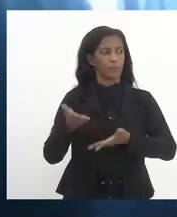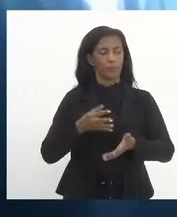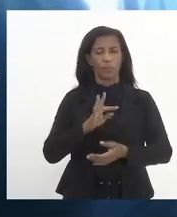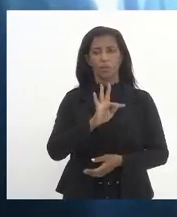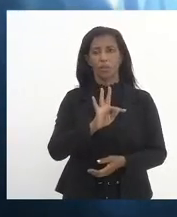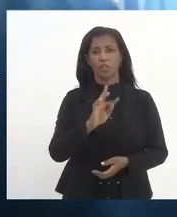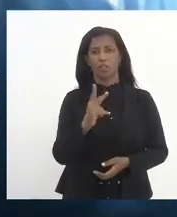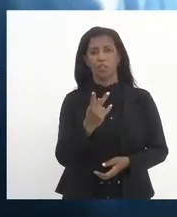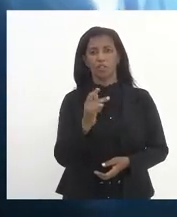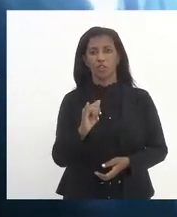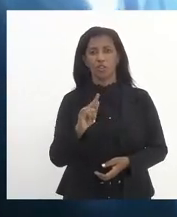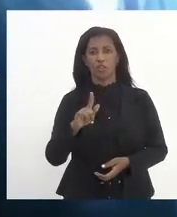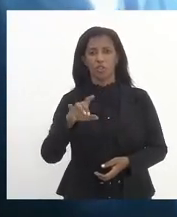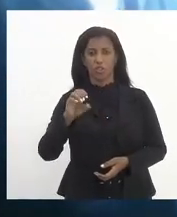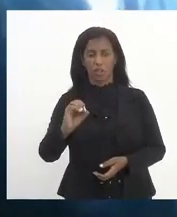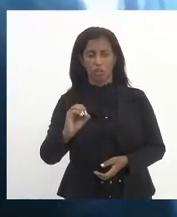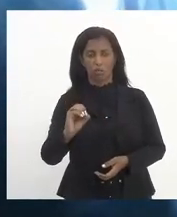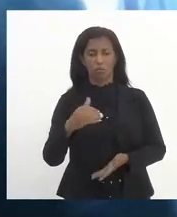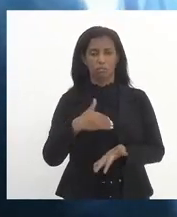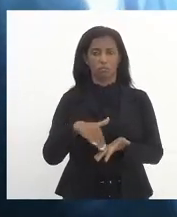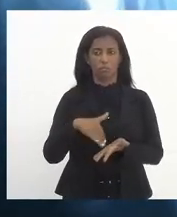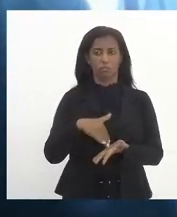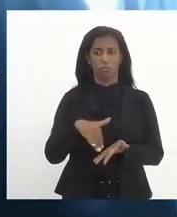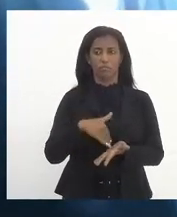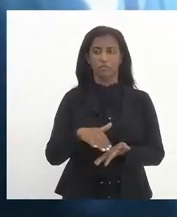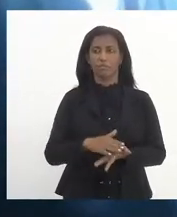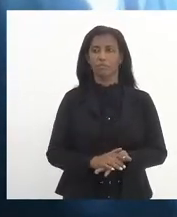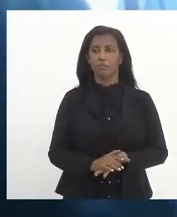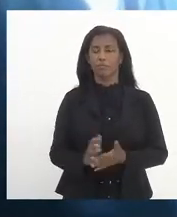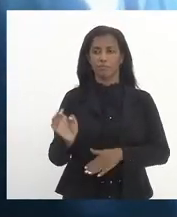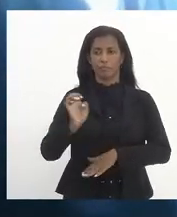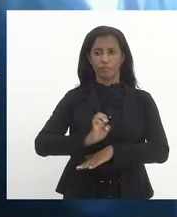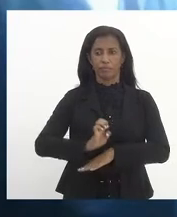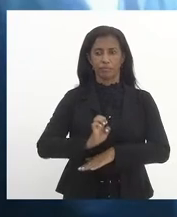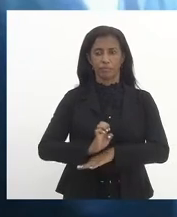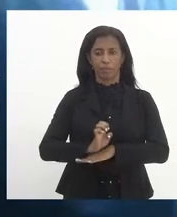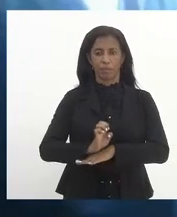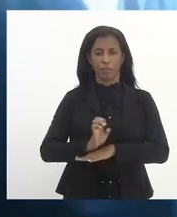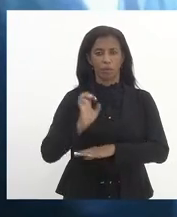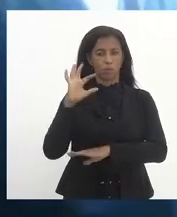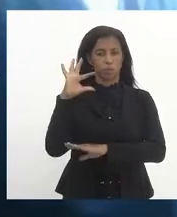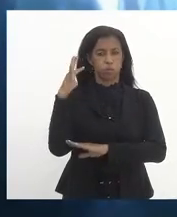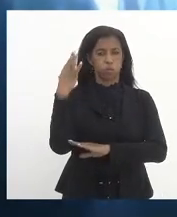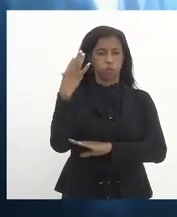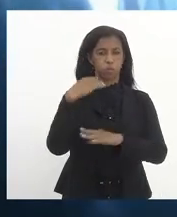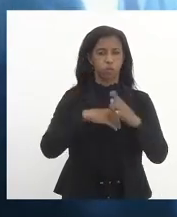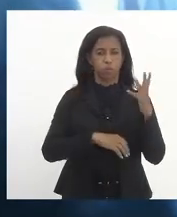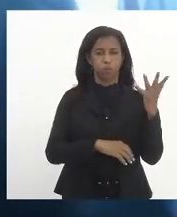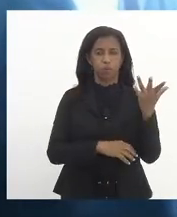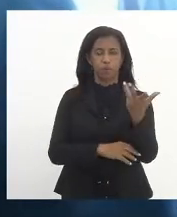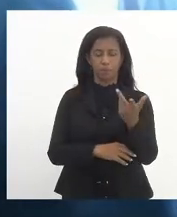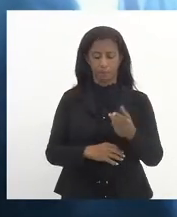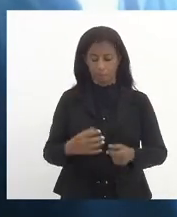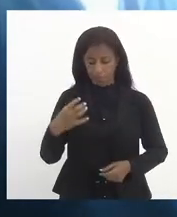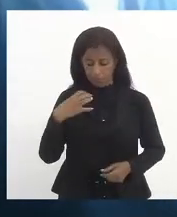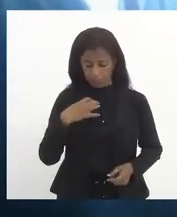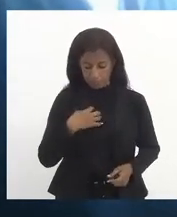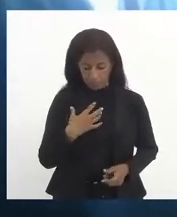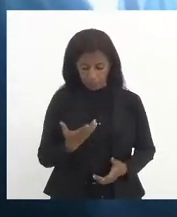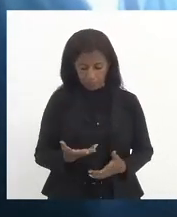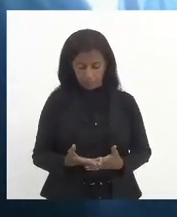Tiago Pampolha, secretário estadual do Ambiente, no sentido